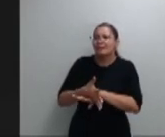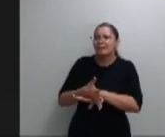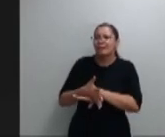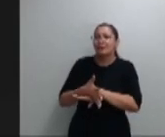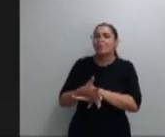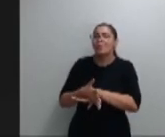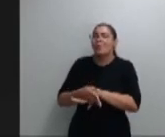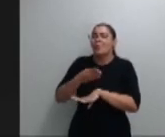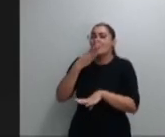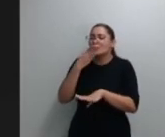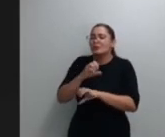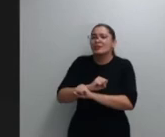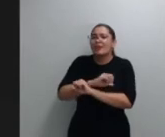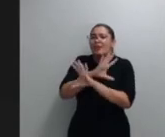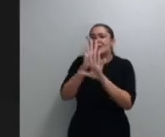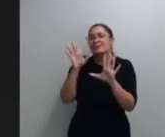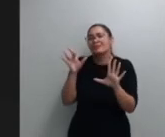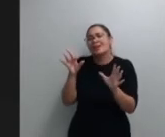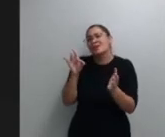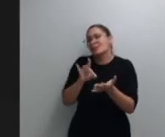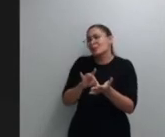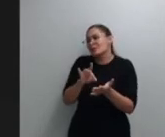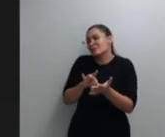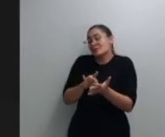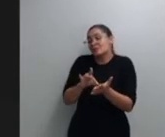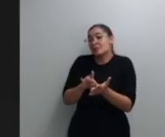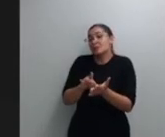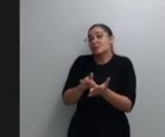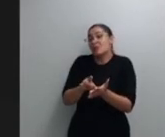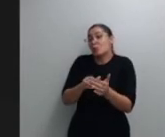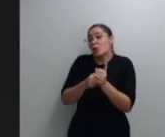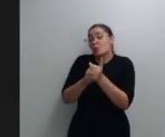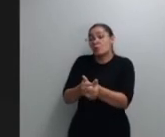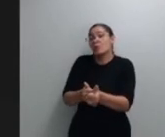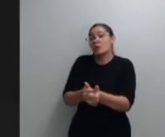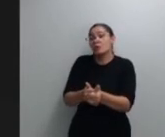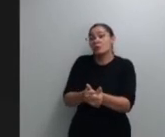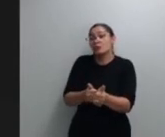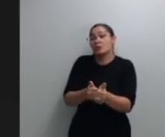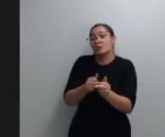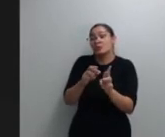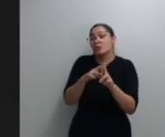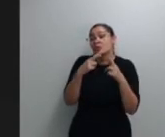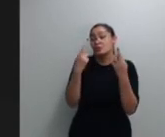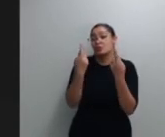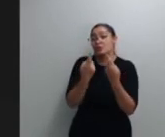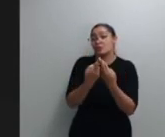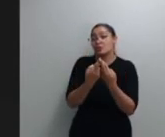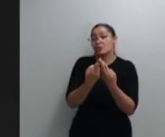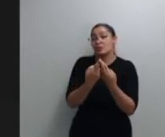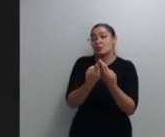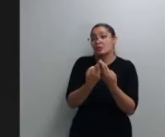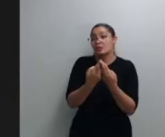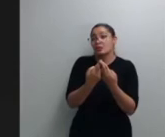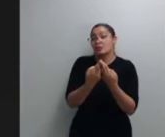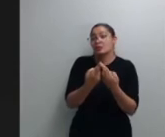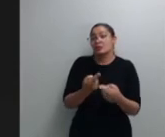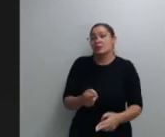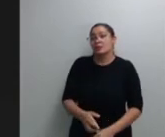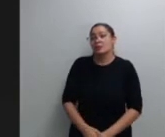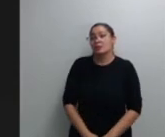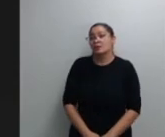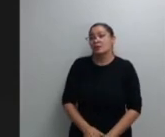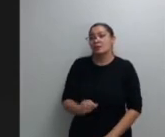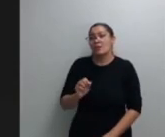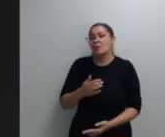pedir de esclarecimento de fato mas na verdade é mais para acompanhar a sessão porque não se pode ter um esclarecimento de fato se ainda nem